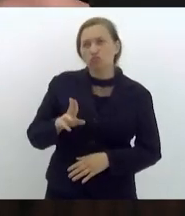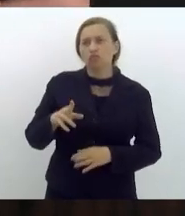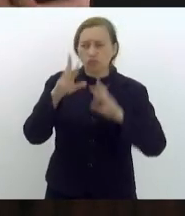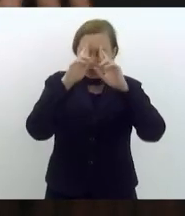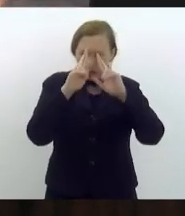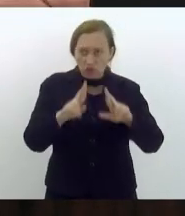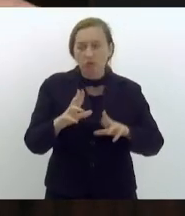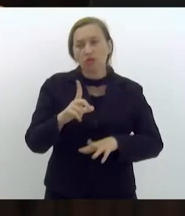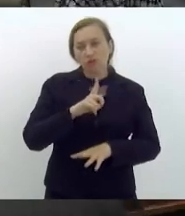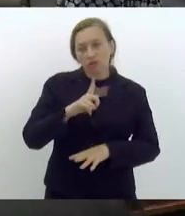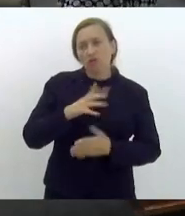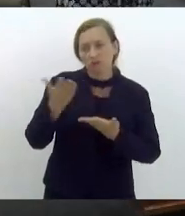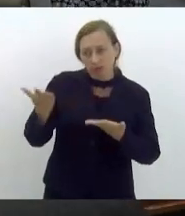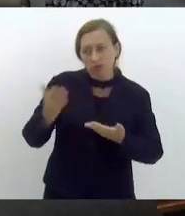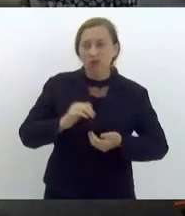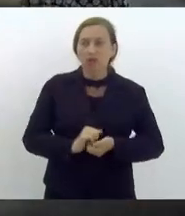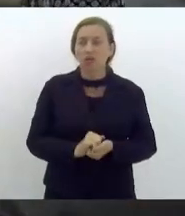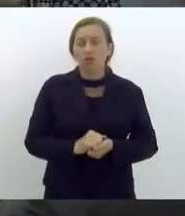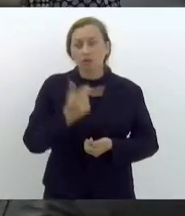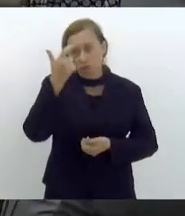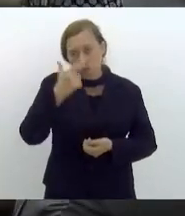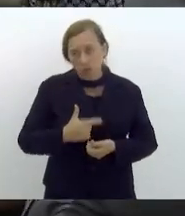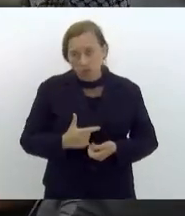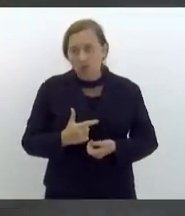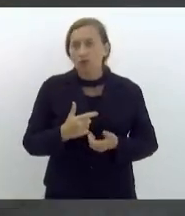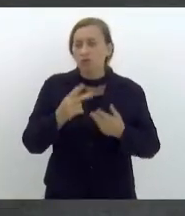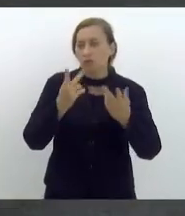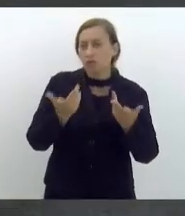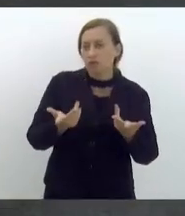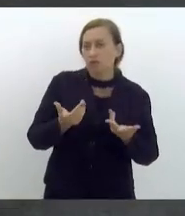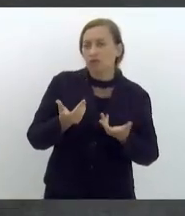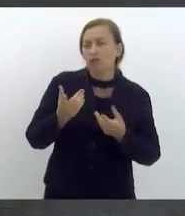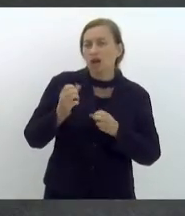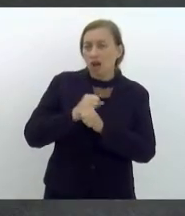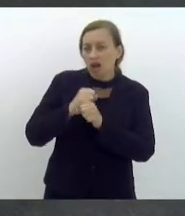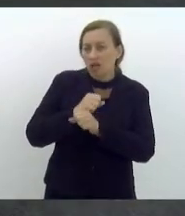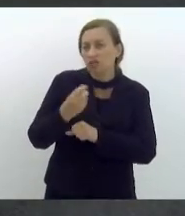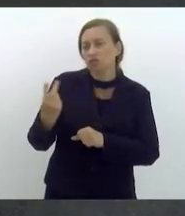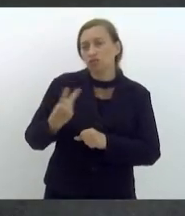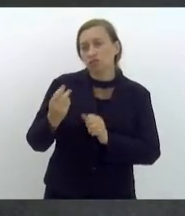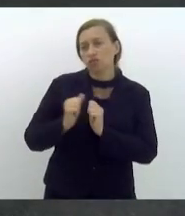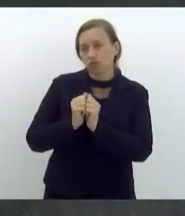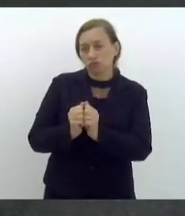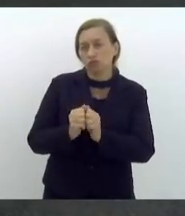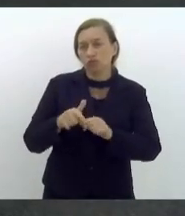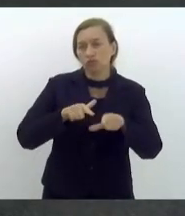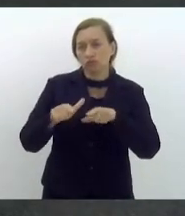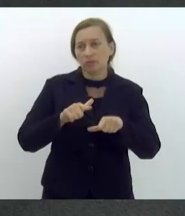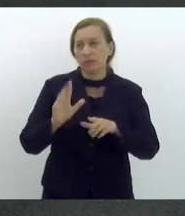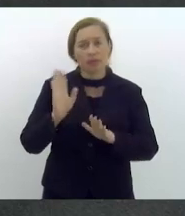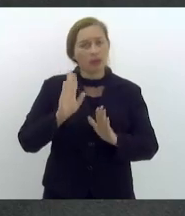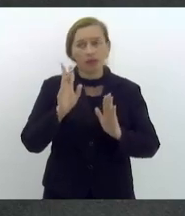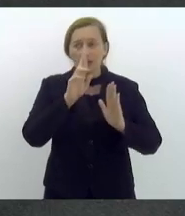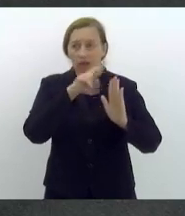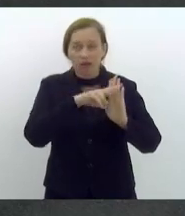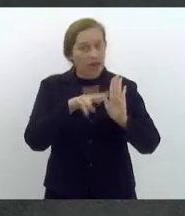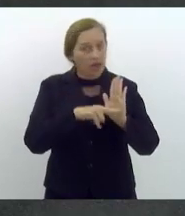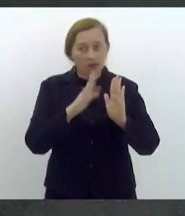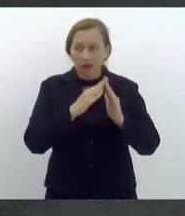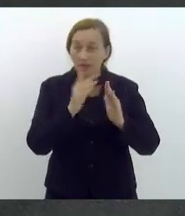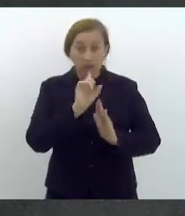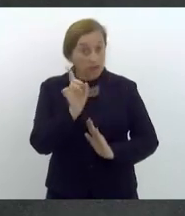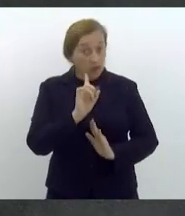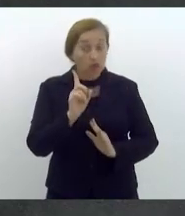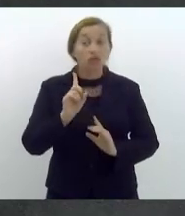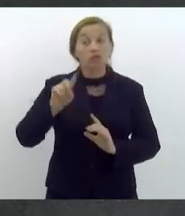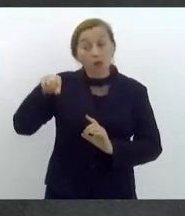a você como pessoa que a gente já convive que é bastante tempo isso aí não regimental não não é regimental